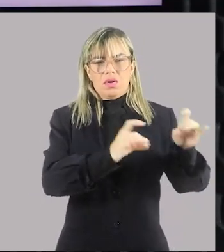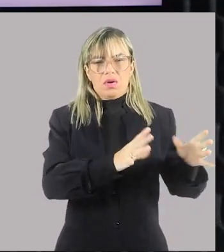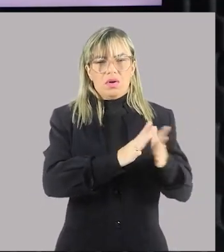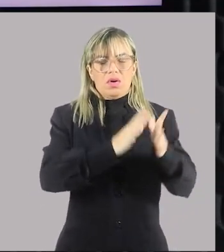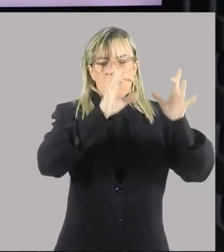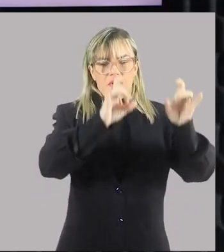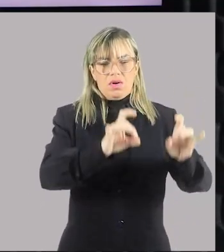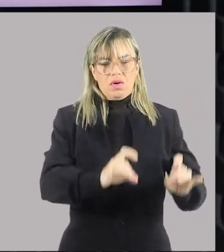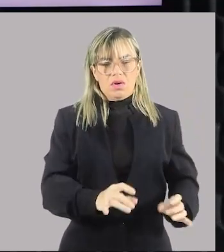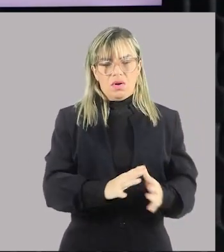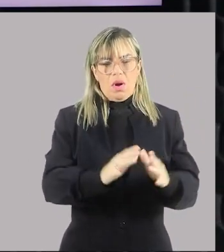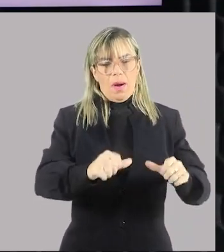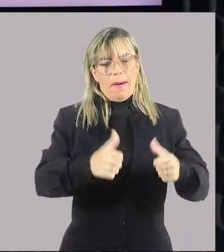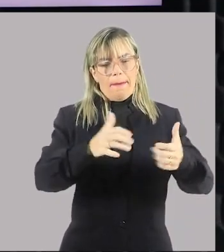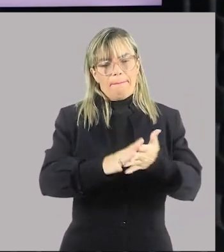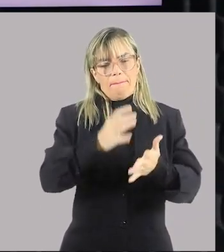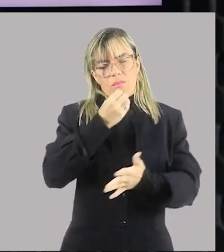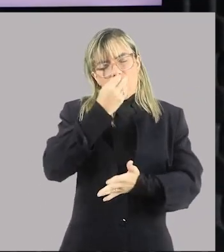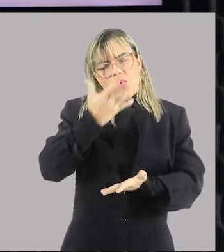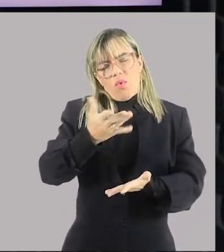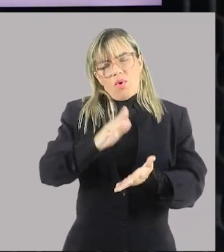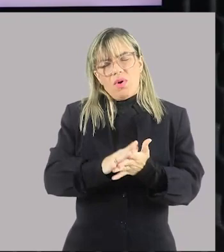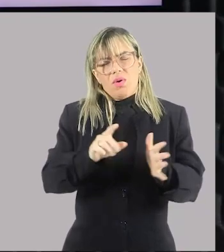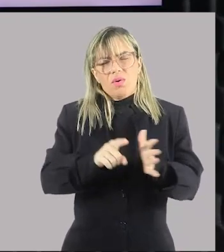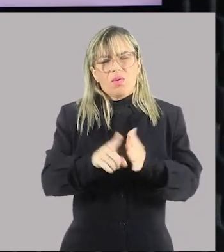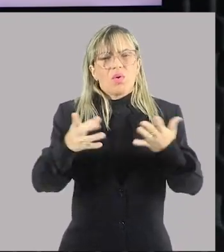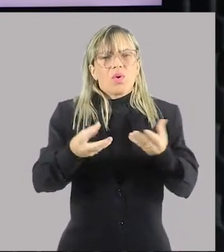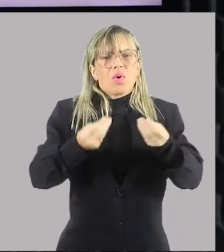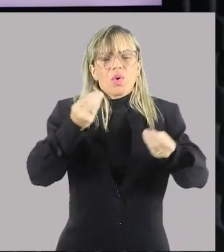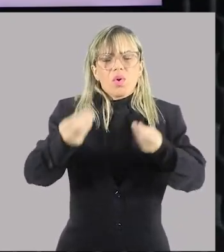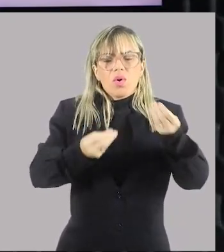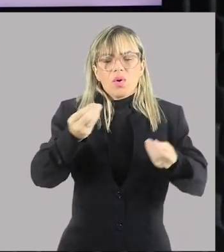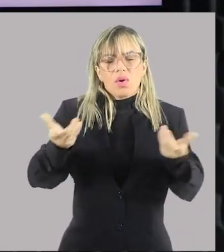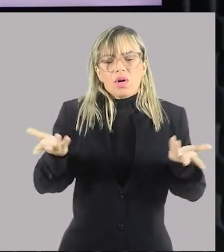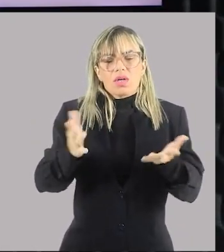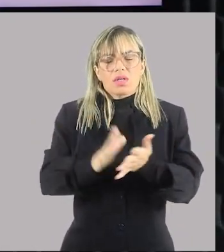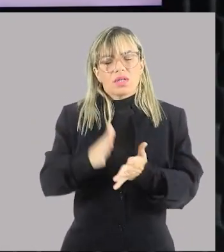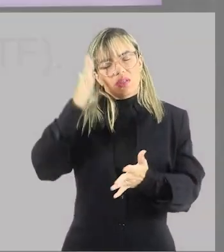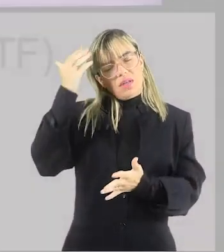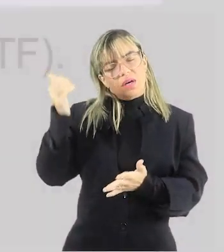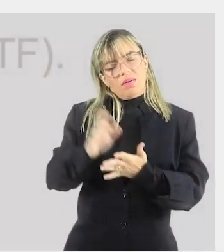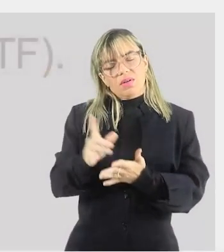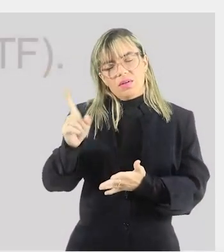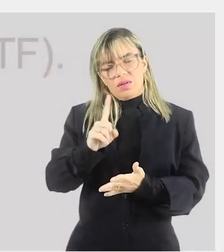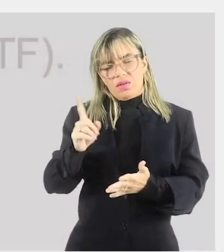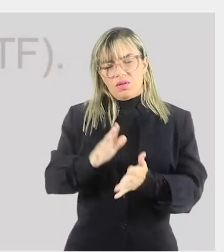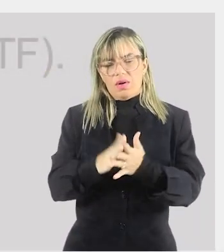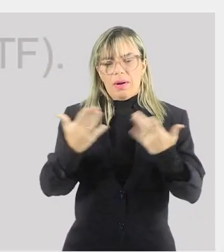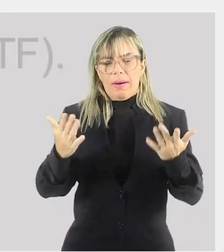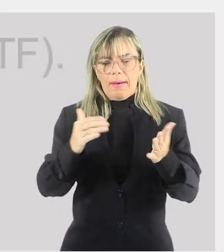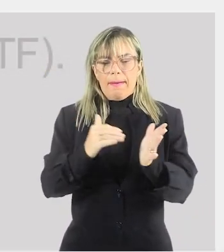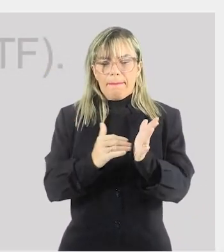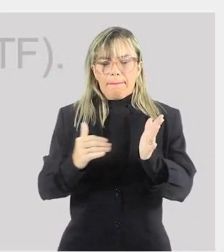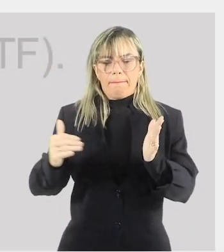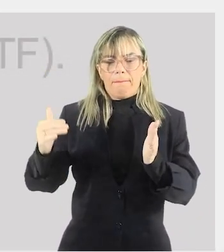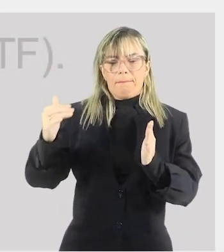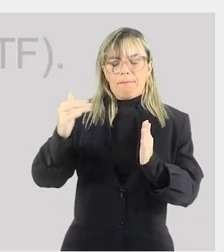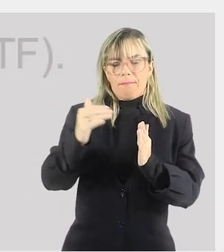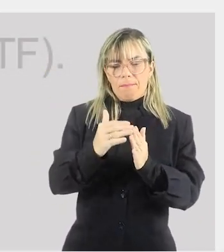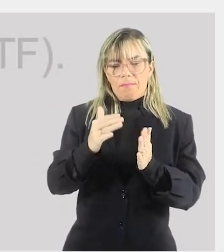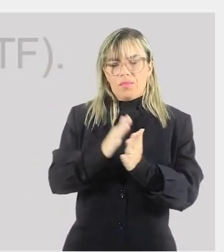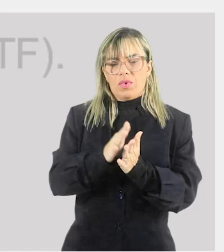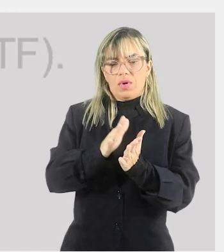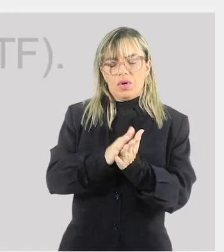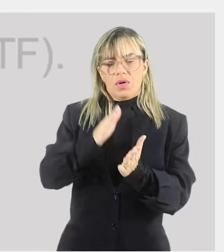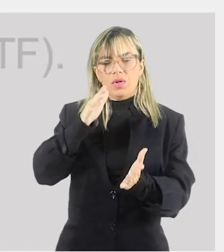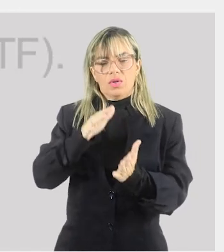especializada, qualificada? Né? A gente sabe que não. Então, além disso, o aumento do estoque de capital